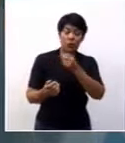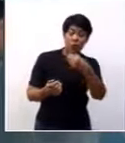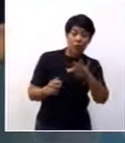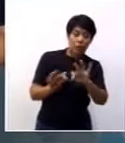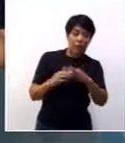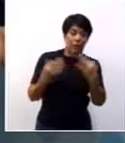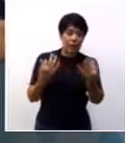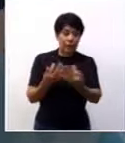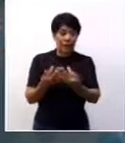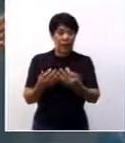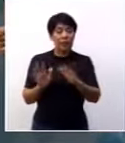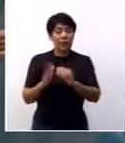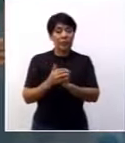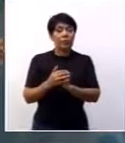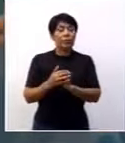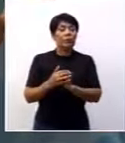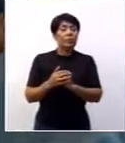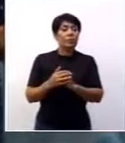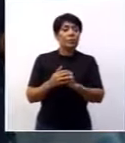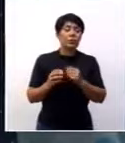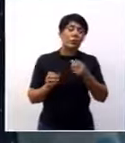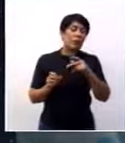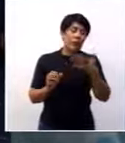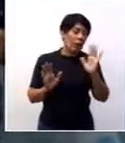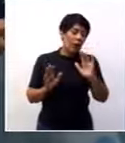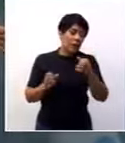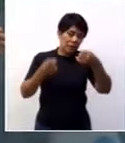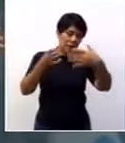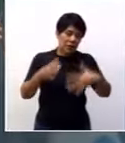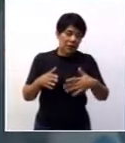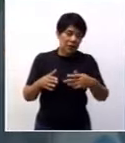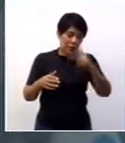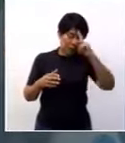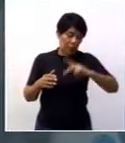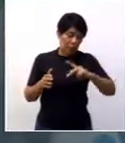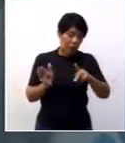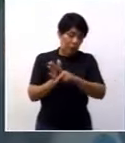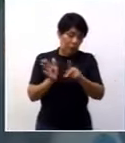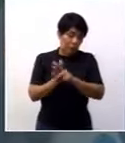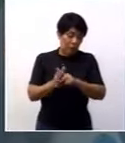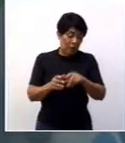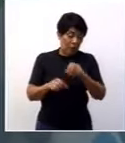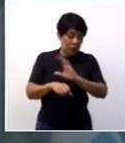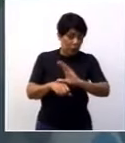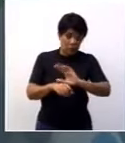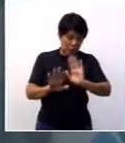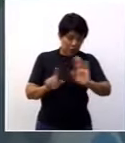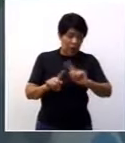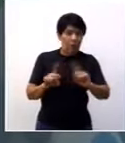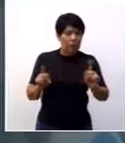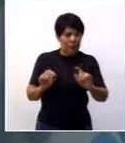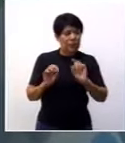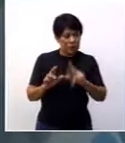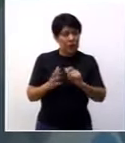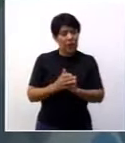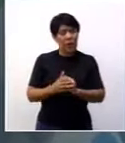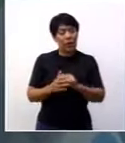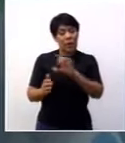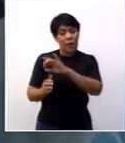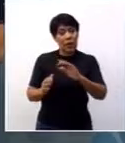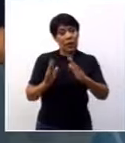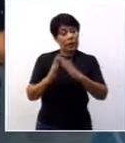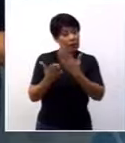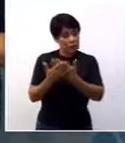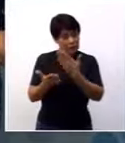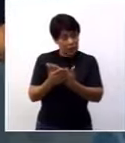que não é a aula, mas tudo bem, vale a dúvida, né? Pelo que nós sabemos, as escolas entram